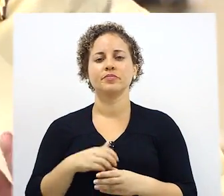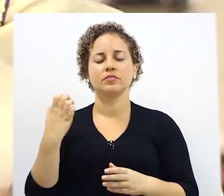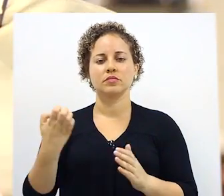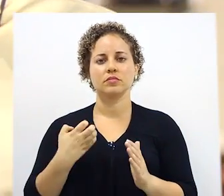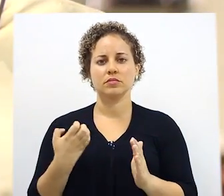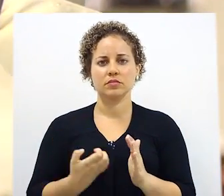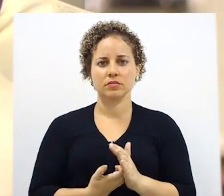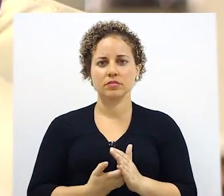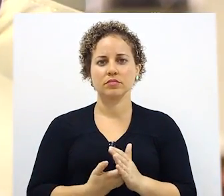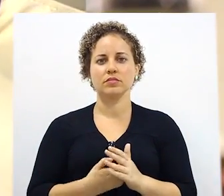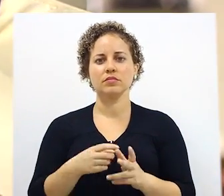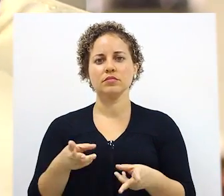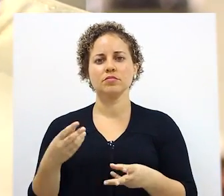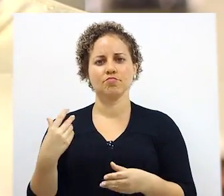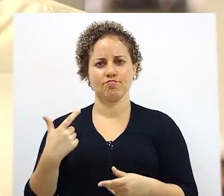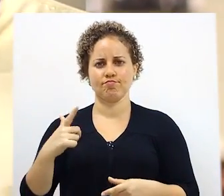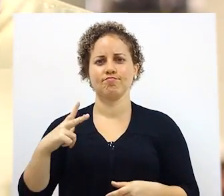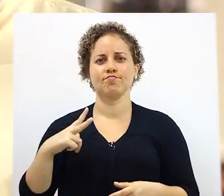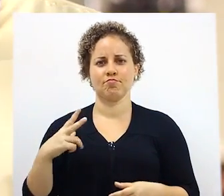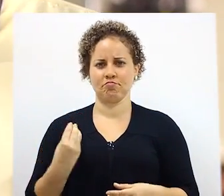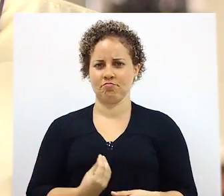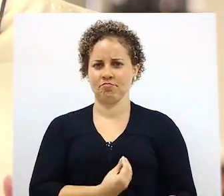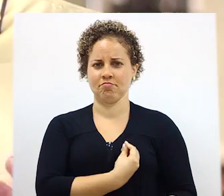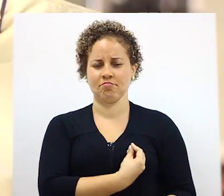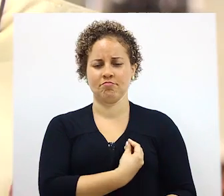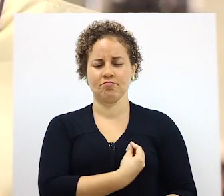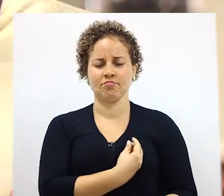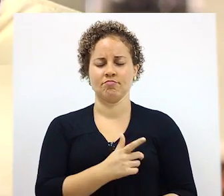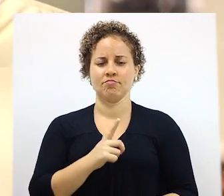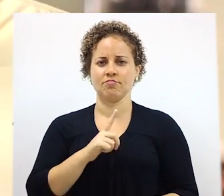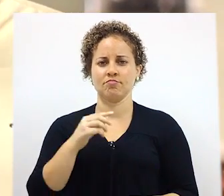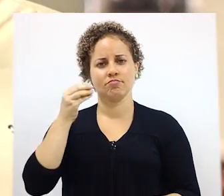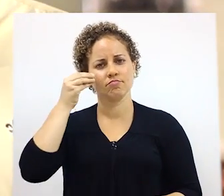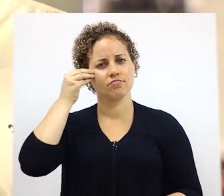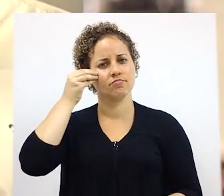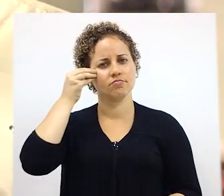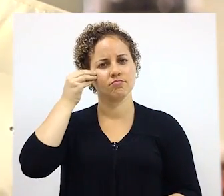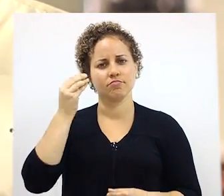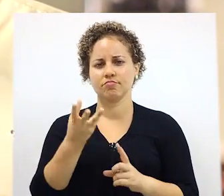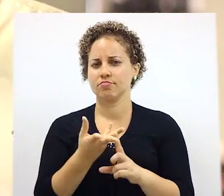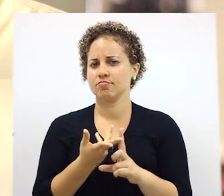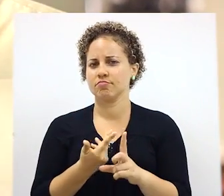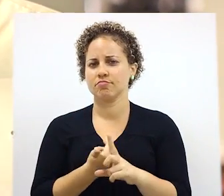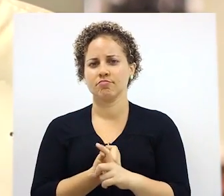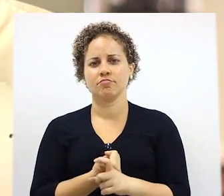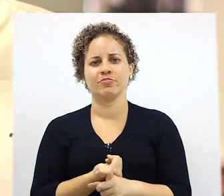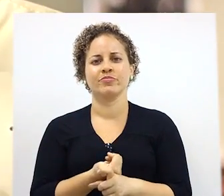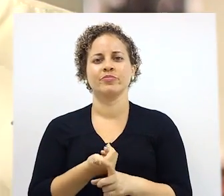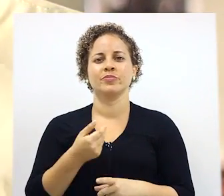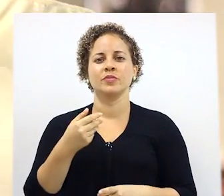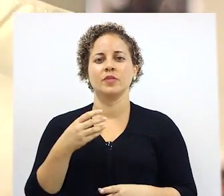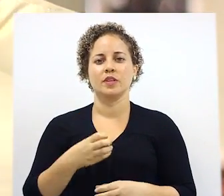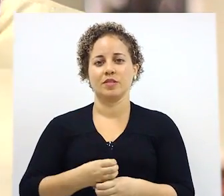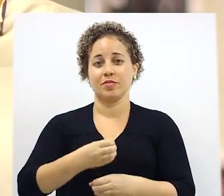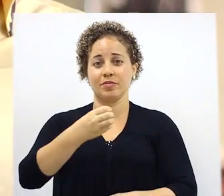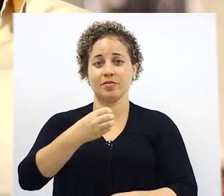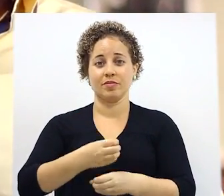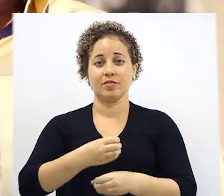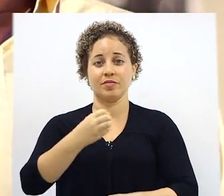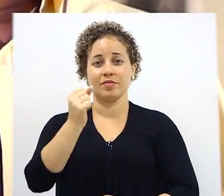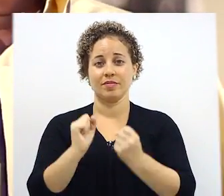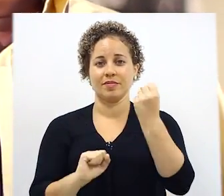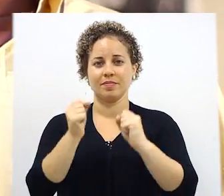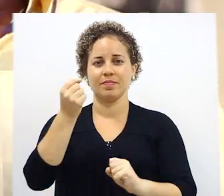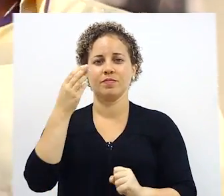né, e eu pessoalmente, particularmente, eu tenho uma experiência vasta aí com usinas de cana-de-açúcar. E dentro de uma usina